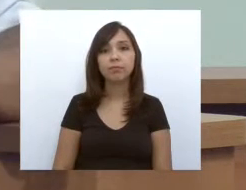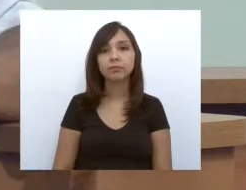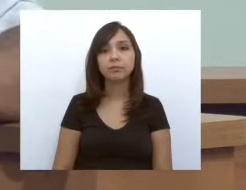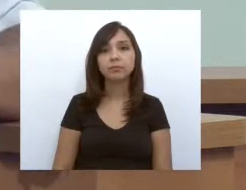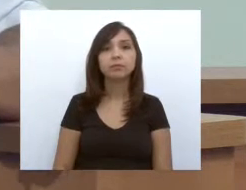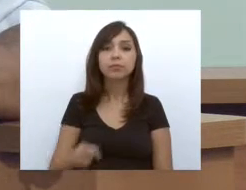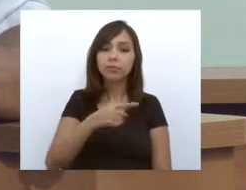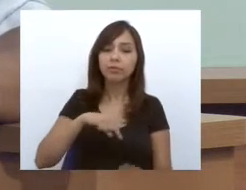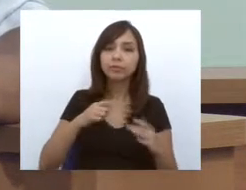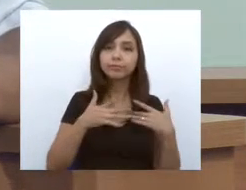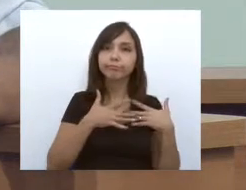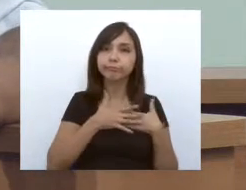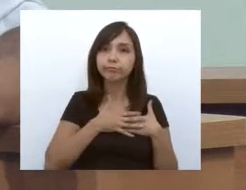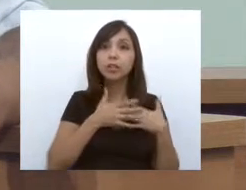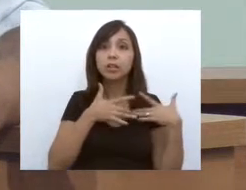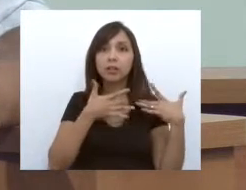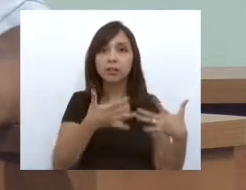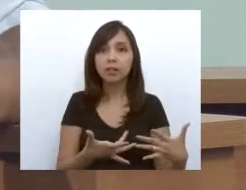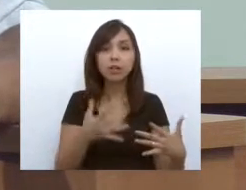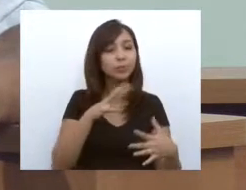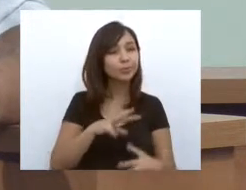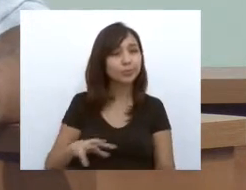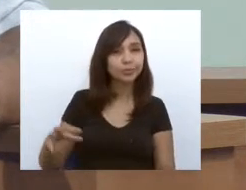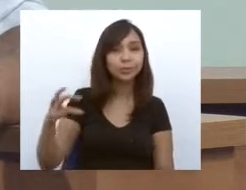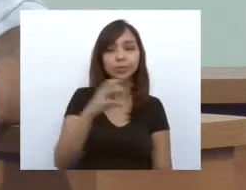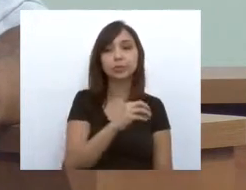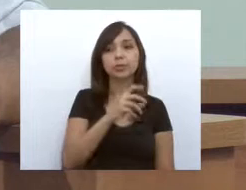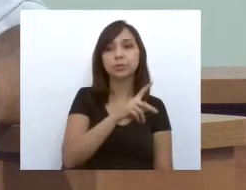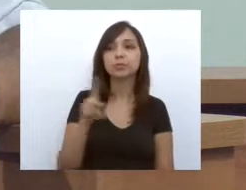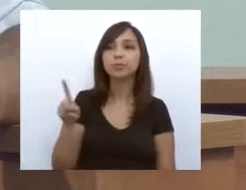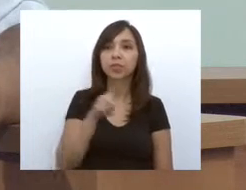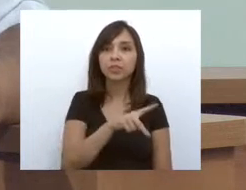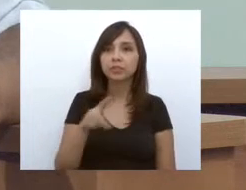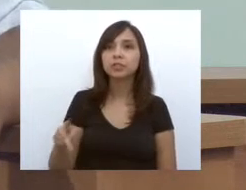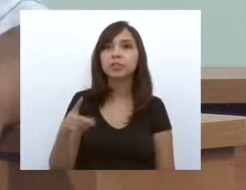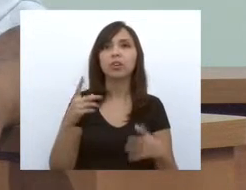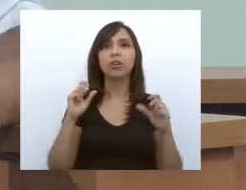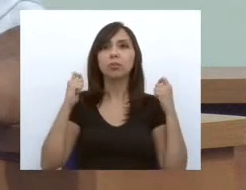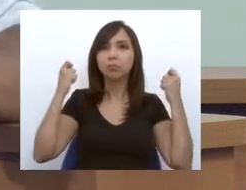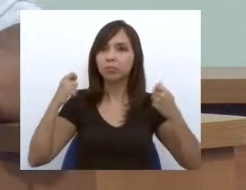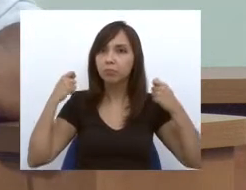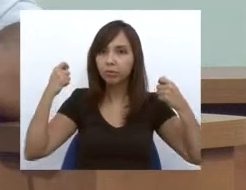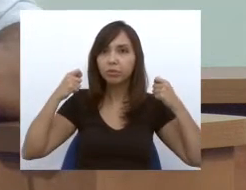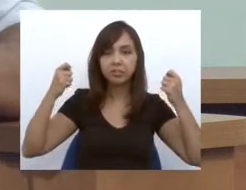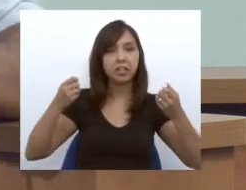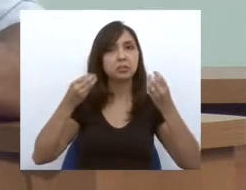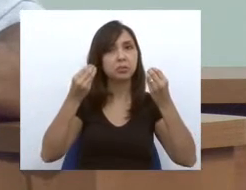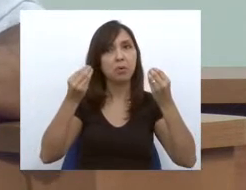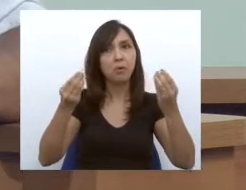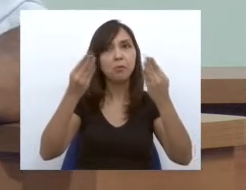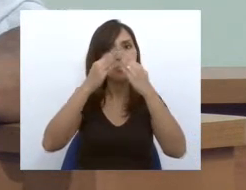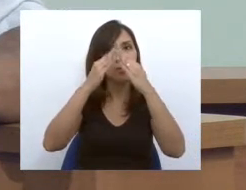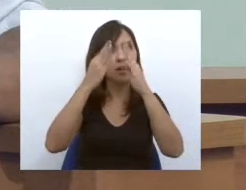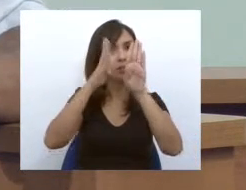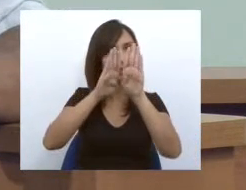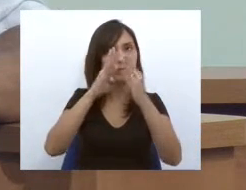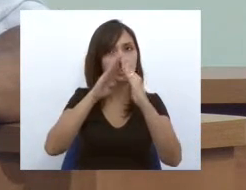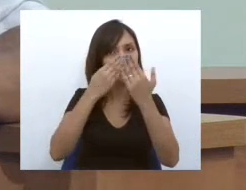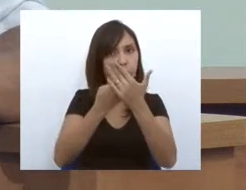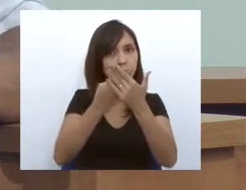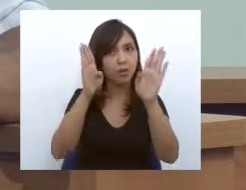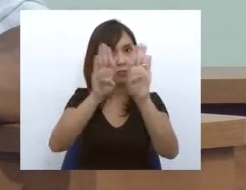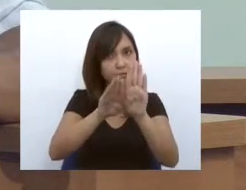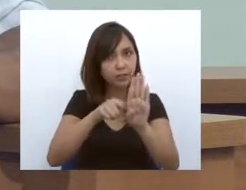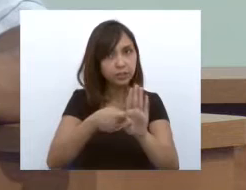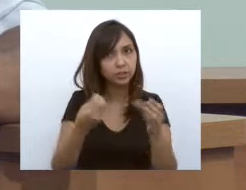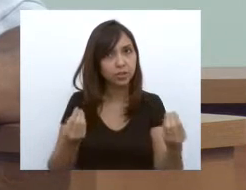somos solidários, toda a categoria nos protesto contra essa agressão do governador em cima da educação do